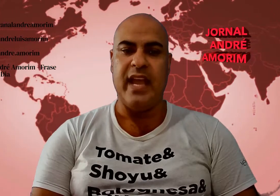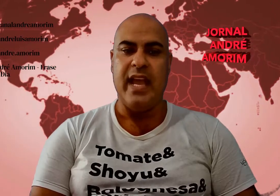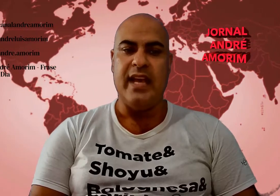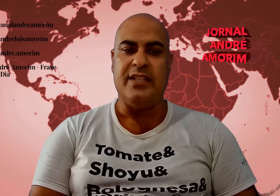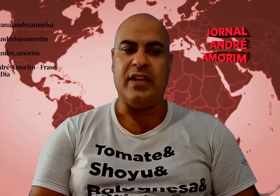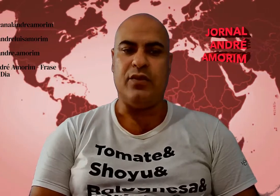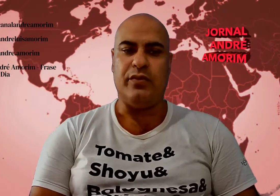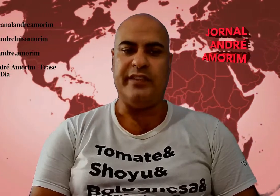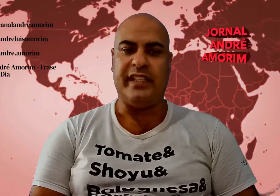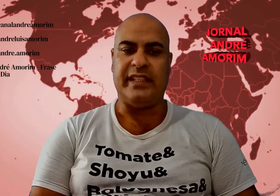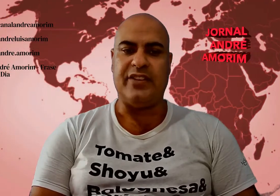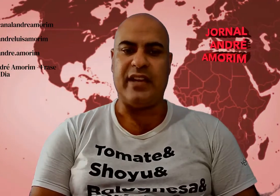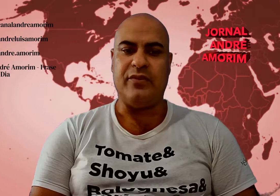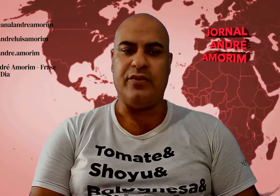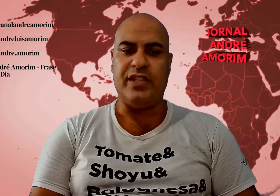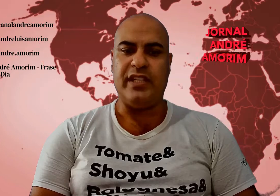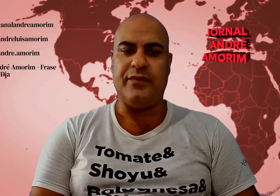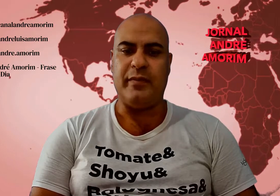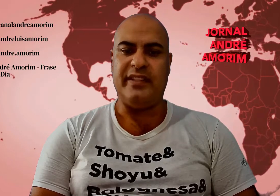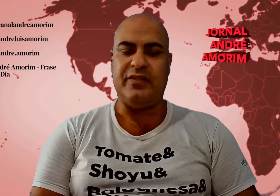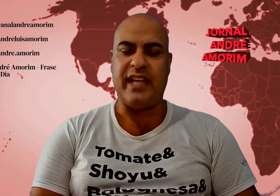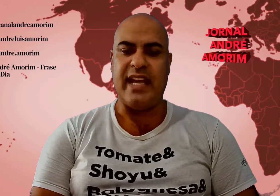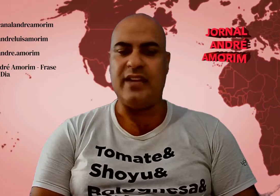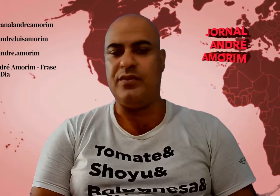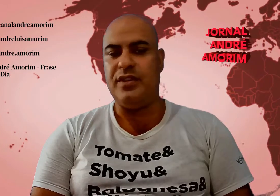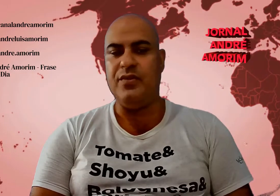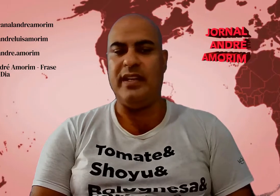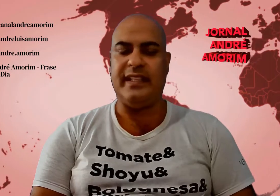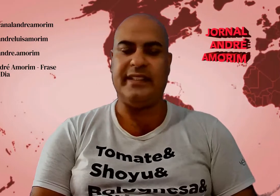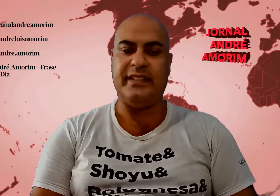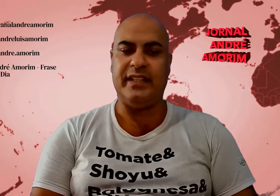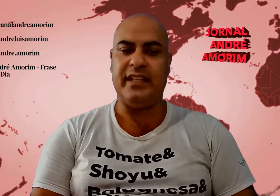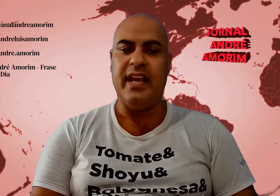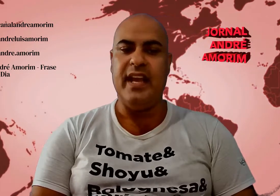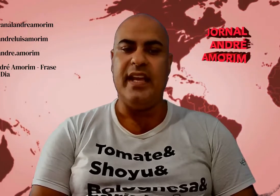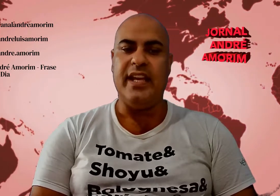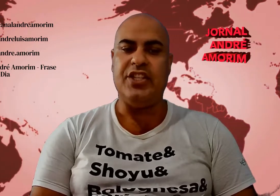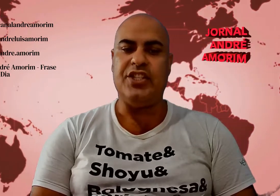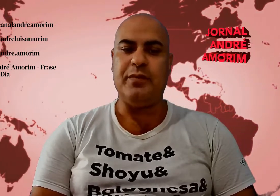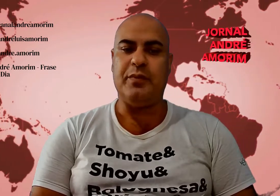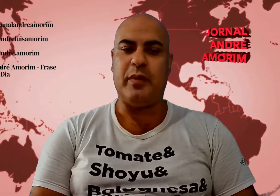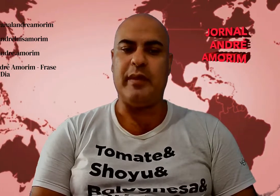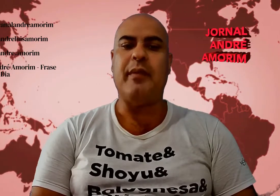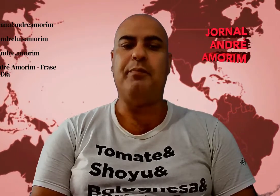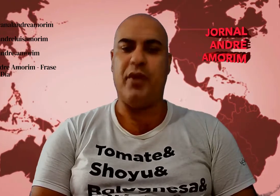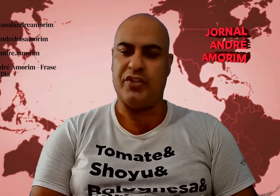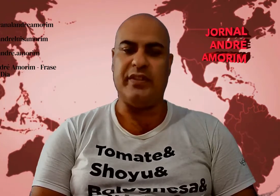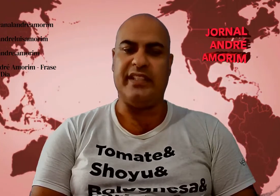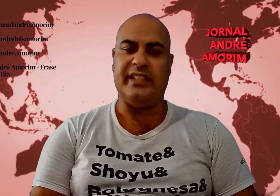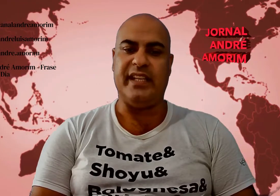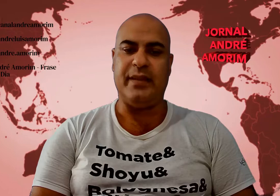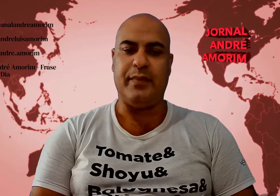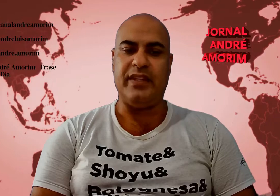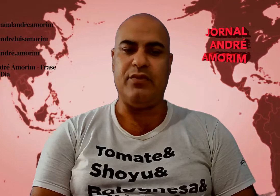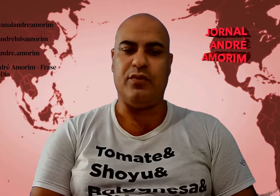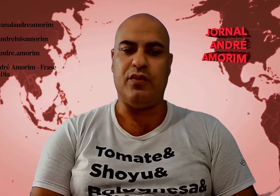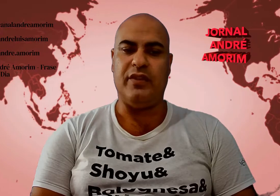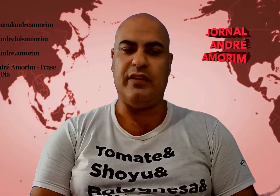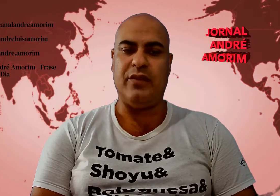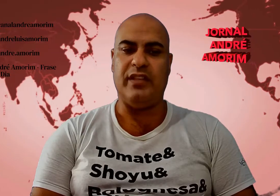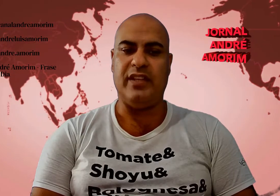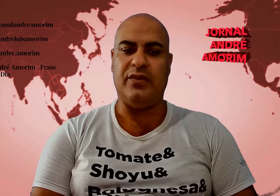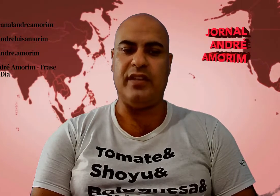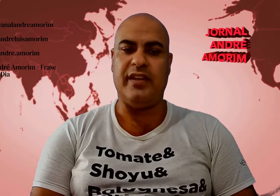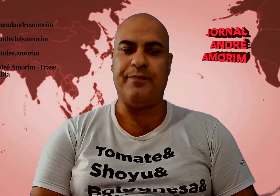prefeito. De acordo com o secretário de Tecnologia da Informação TRE do Rio, André Santana, este tipo de problema pode acontecer, dependendo